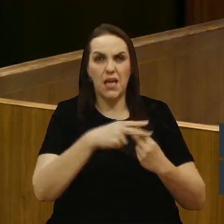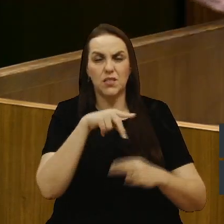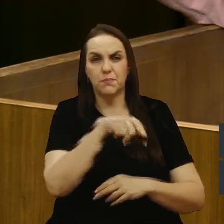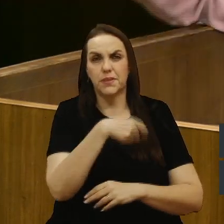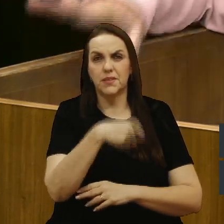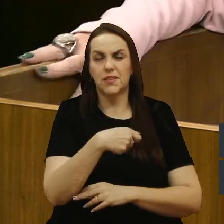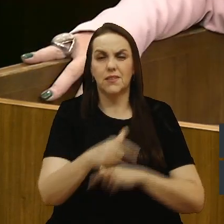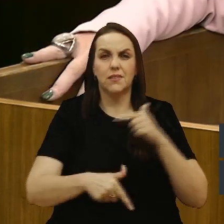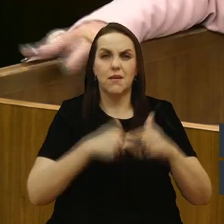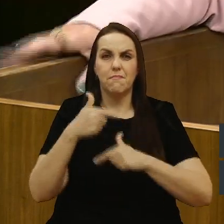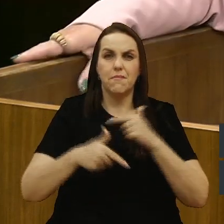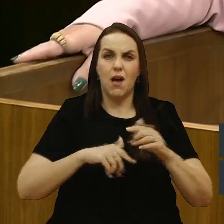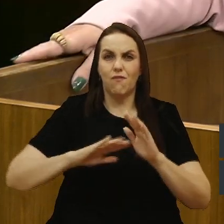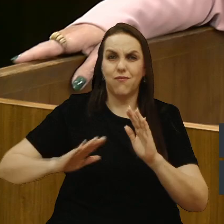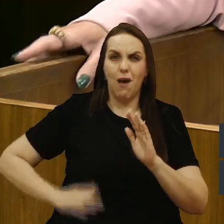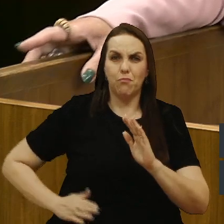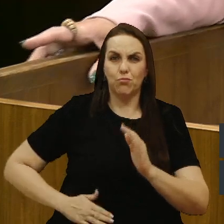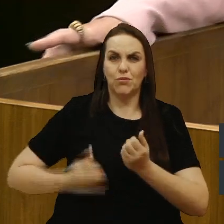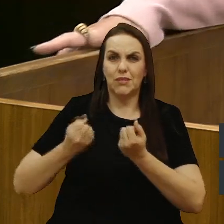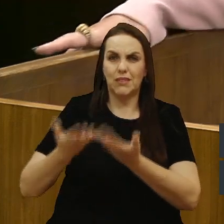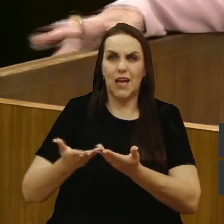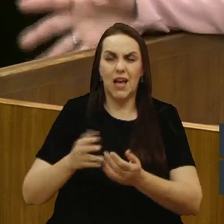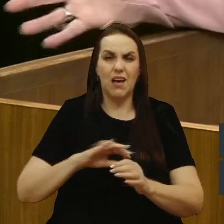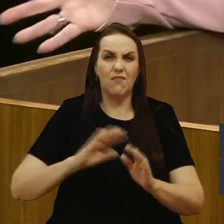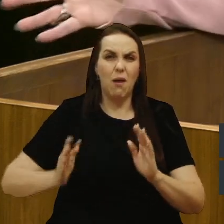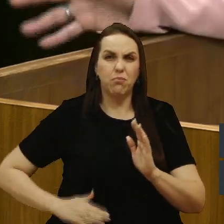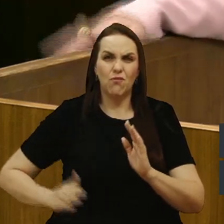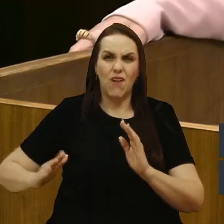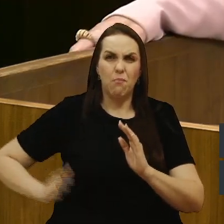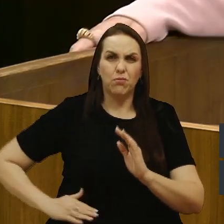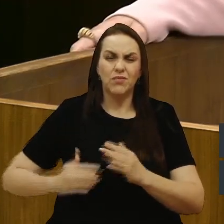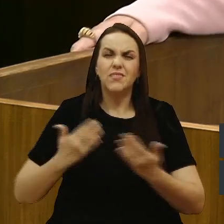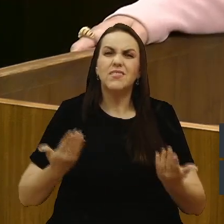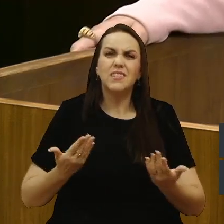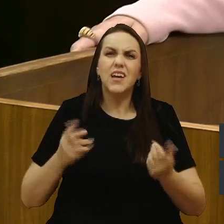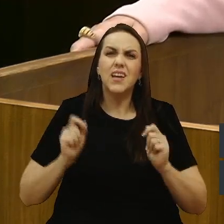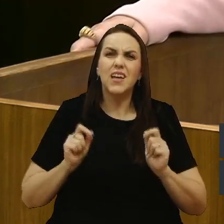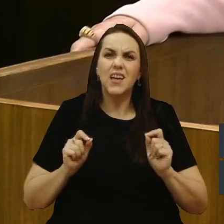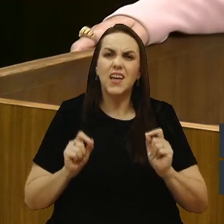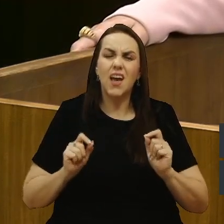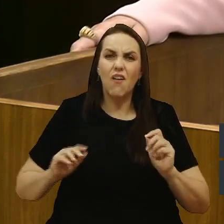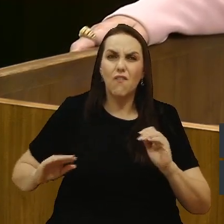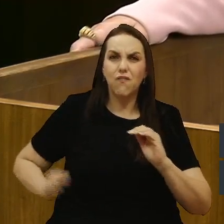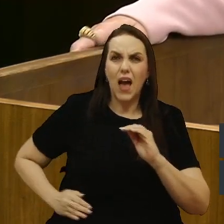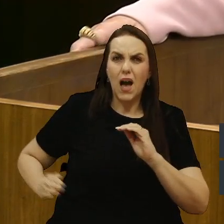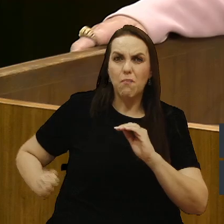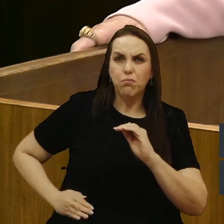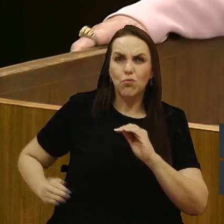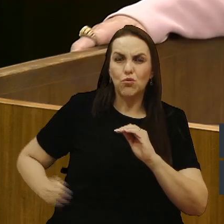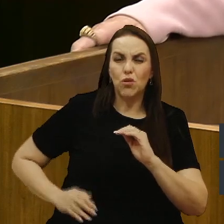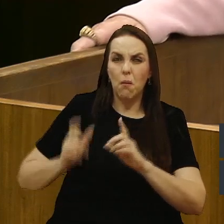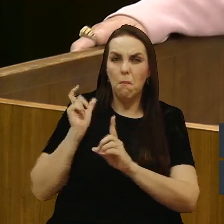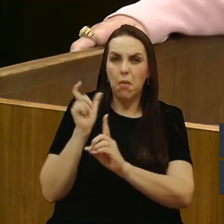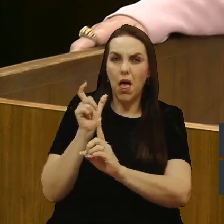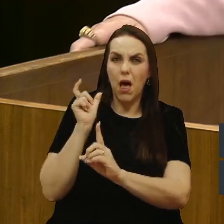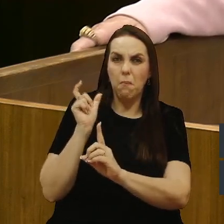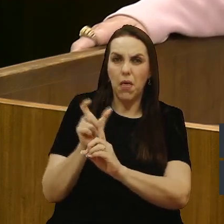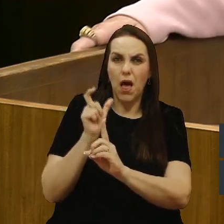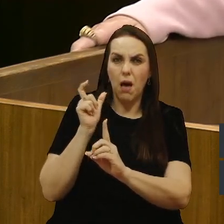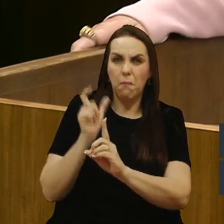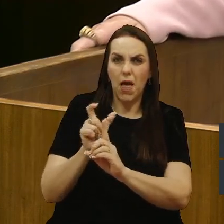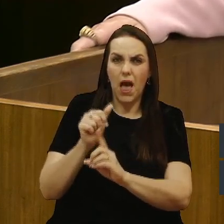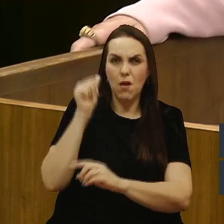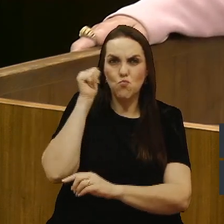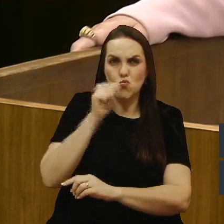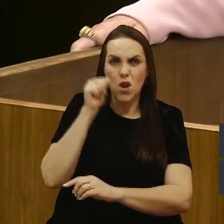dar trabalho para os vagabundos, porque os vagabundos que fazem isso tem que estar... Quem são os vagabundos? Quer dizer, os vagabundos que ofendem, que maltratam as